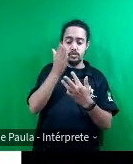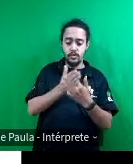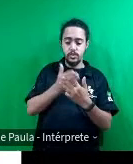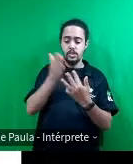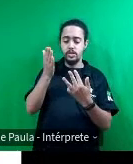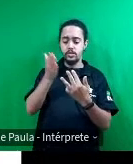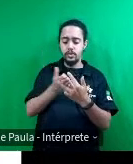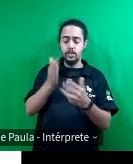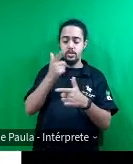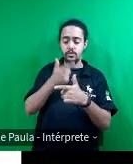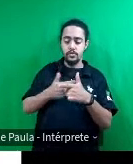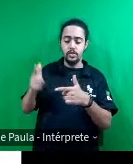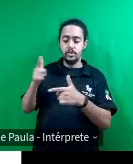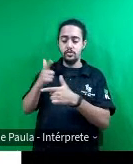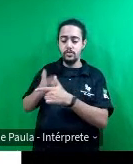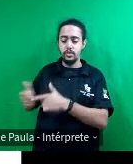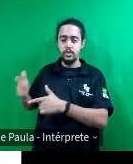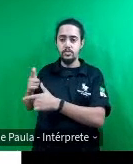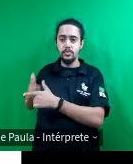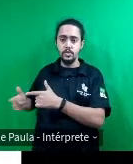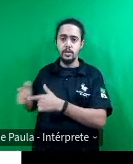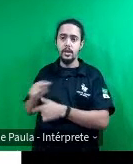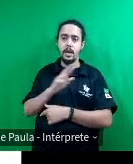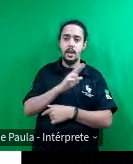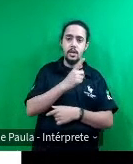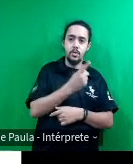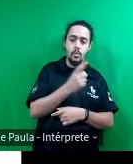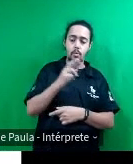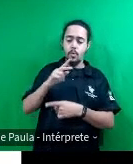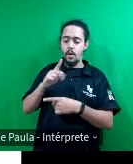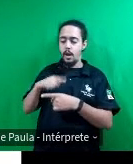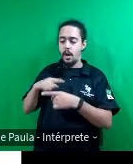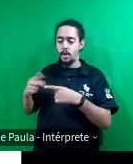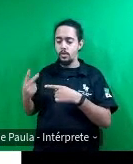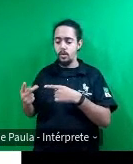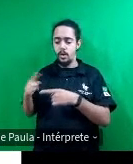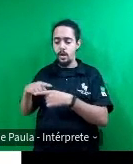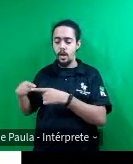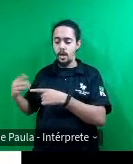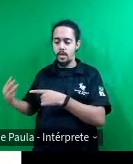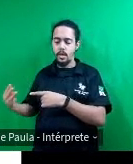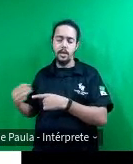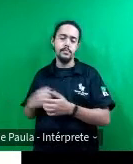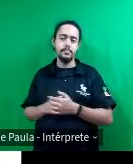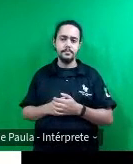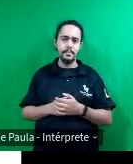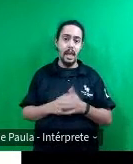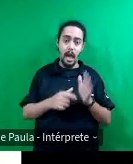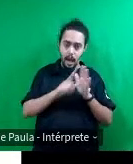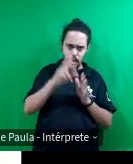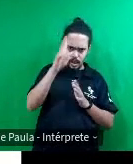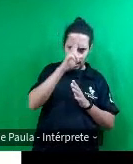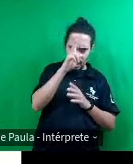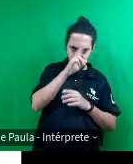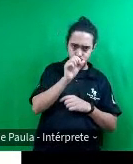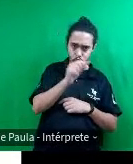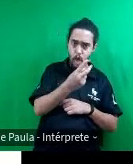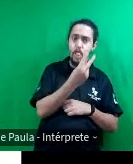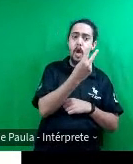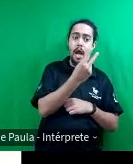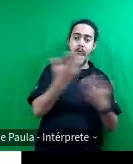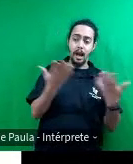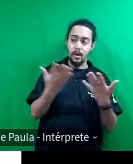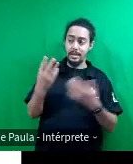R3. Antes eu dividia os meus 12 amperes só entre 2 resistores. Era 4,8 amperes em